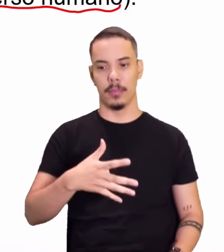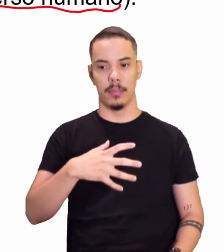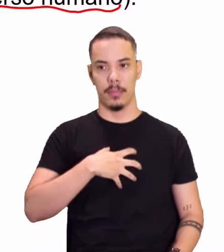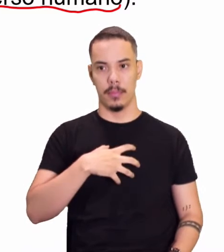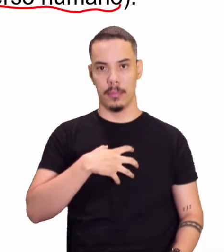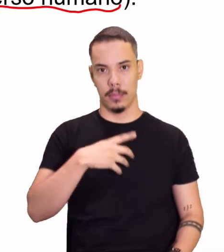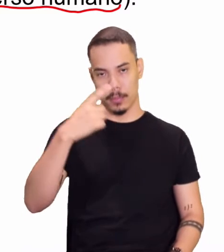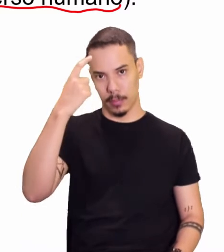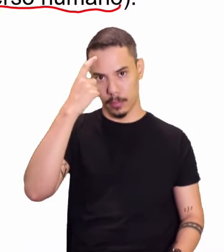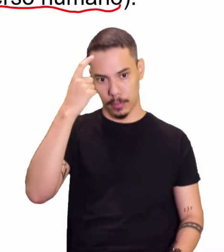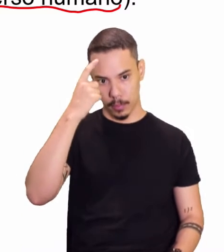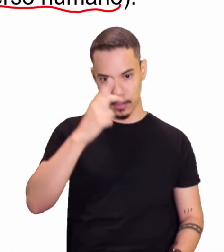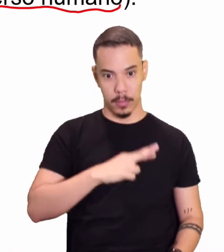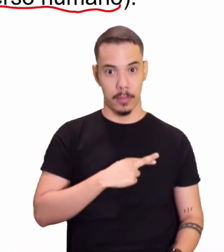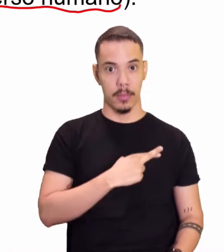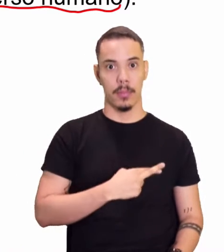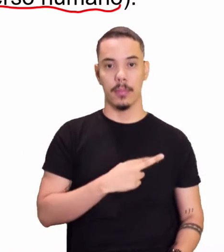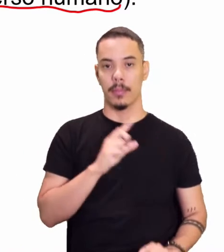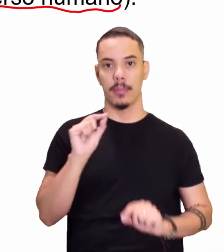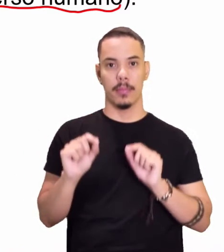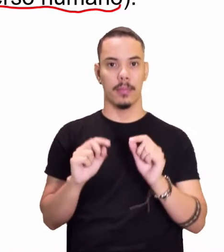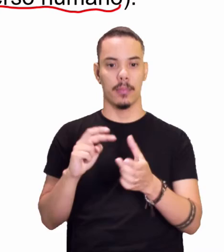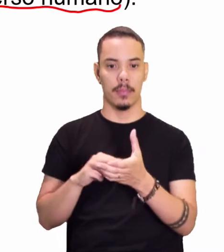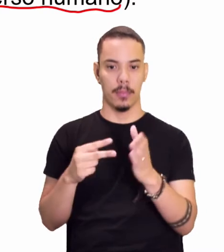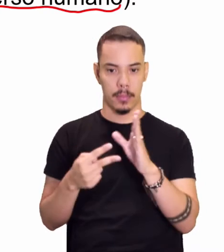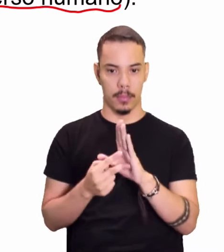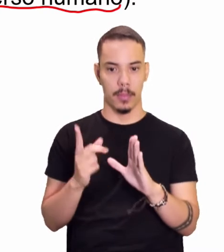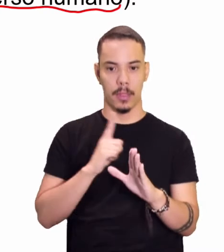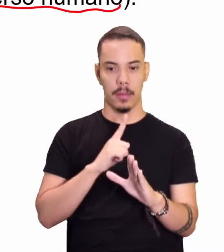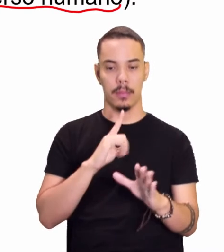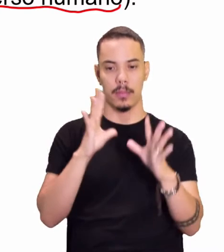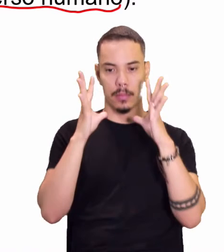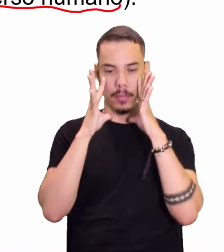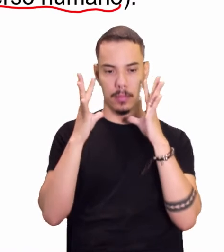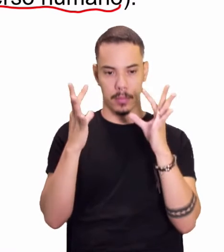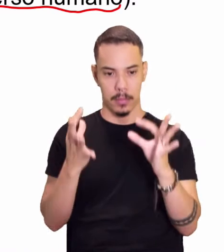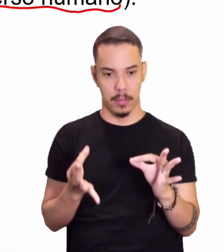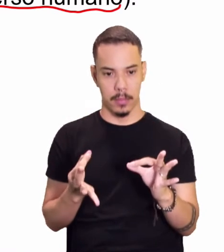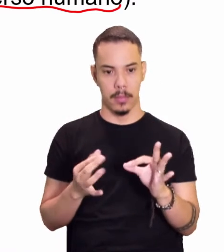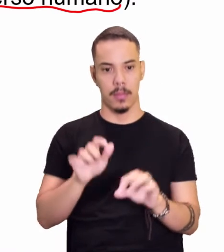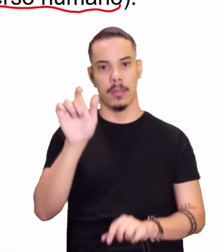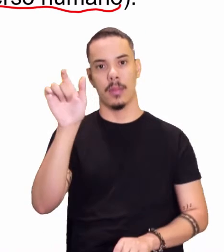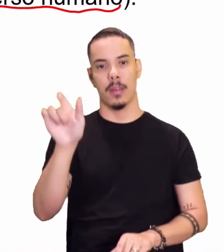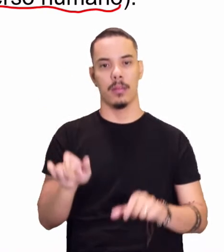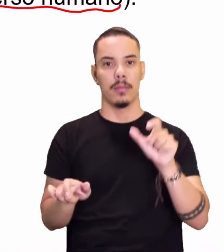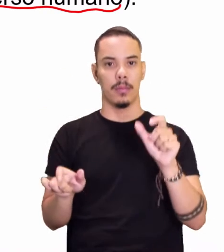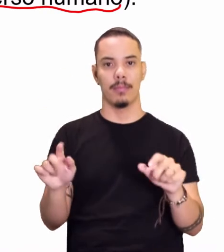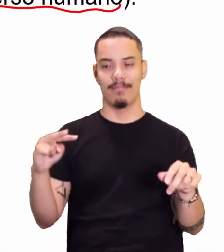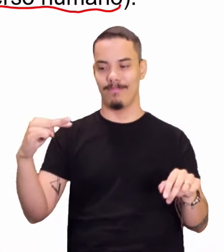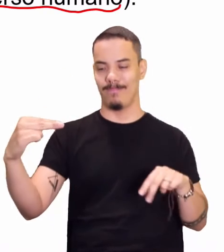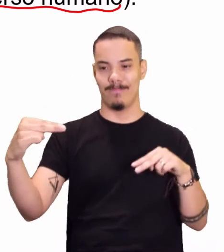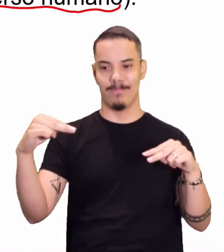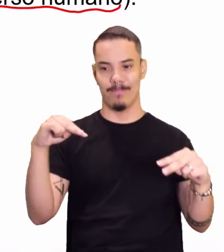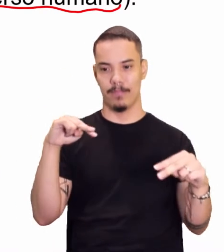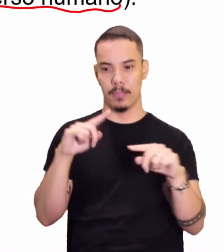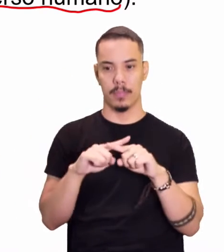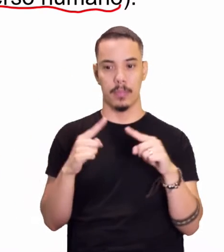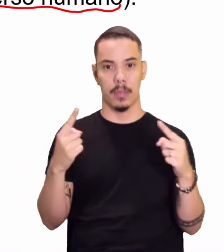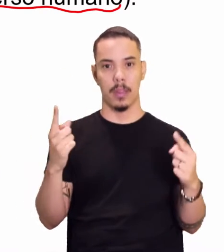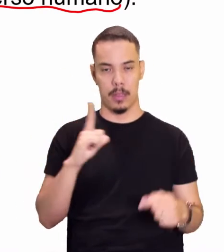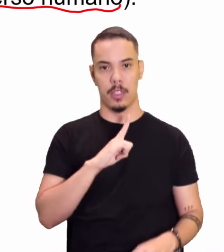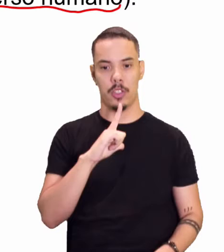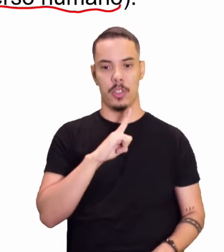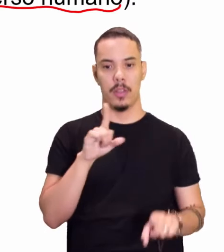de pensar religioso. Ou seja, havia uma tensão, certo, entre essas duas visões. Porém,